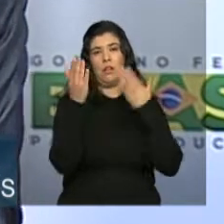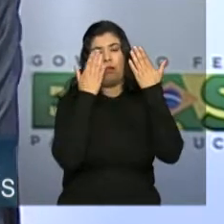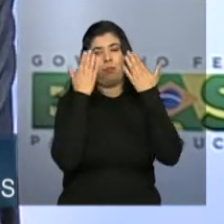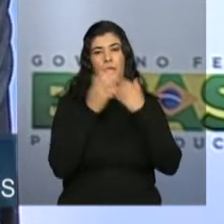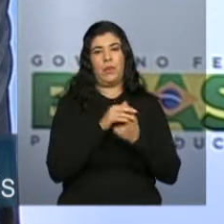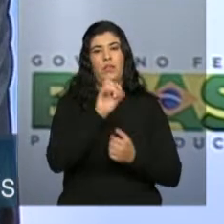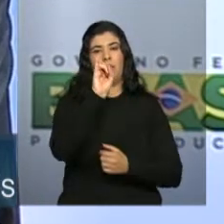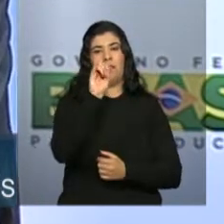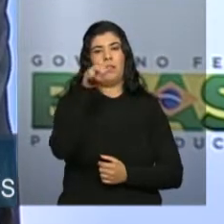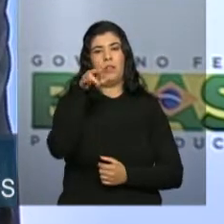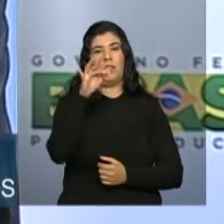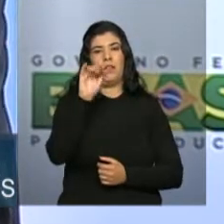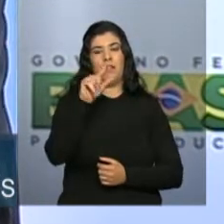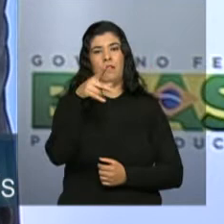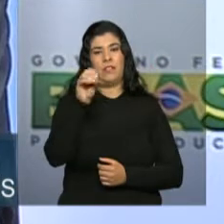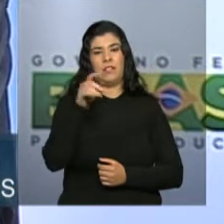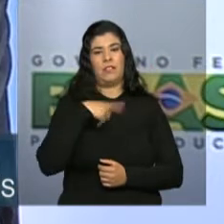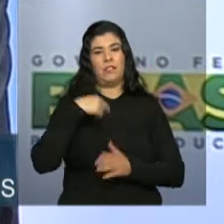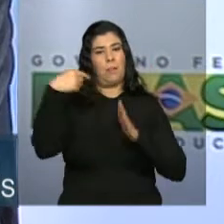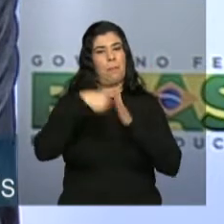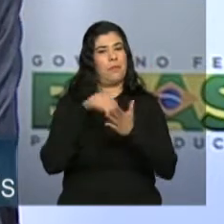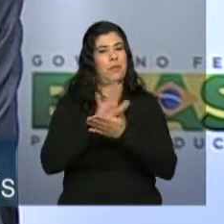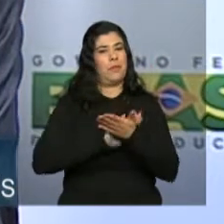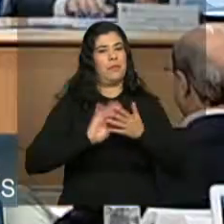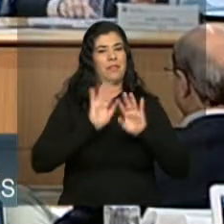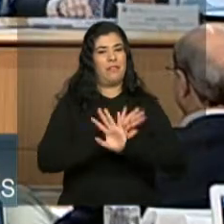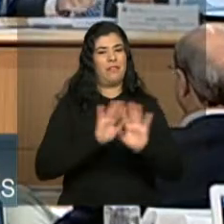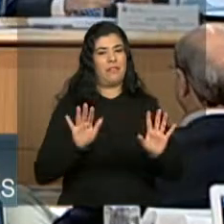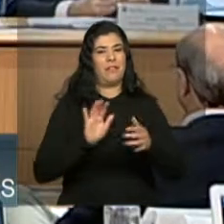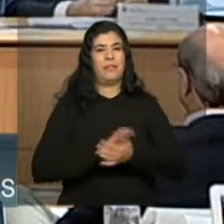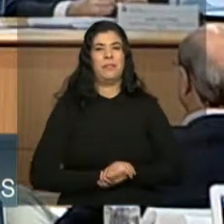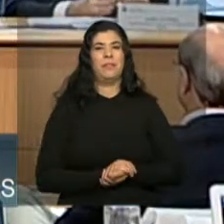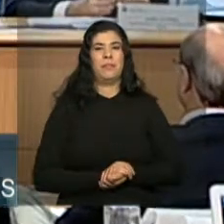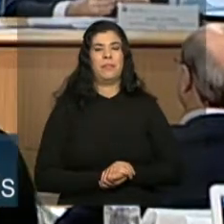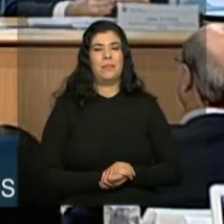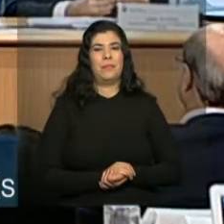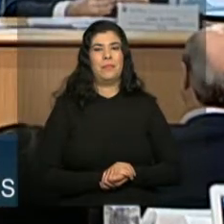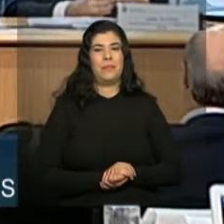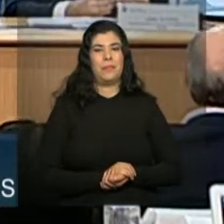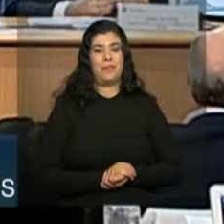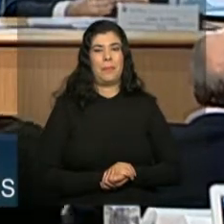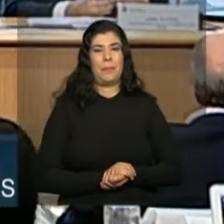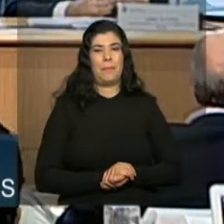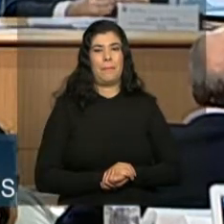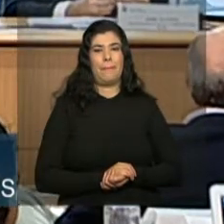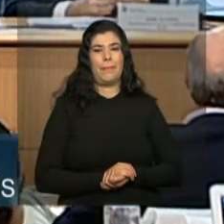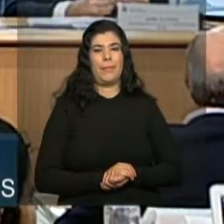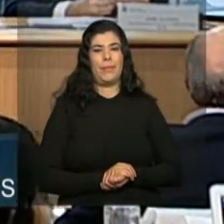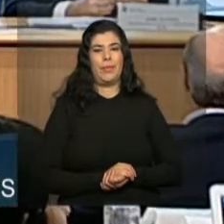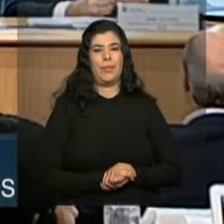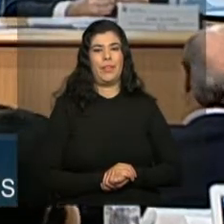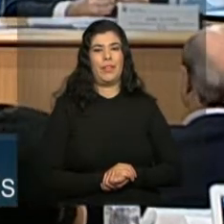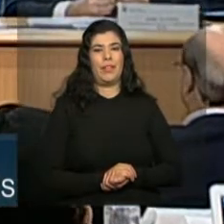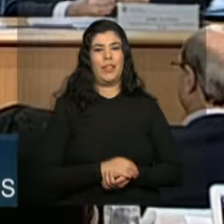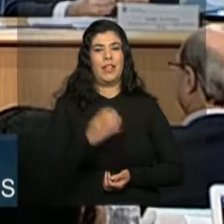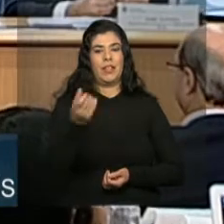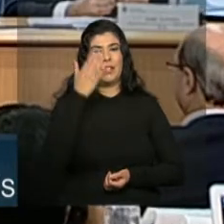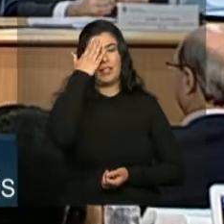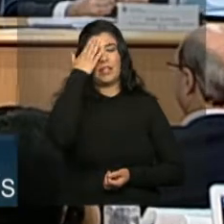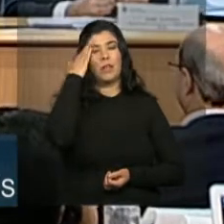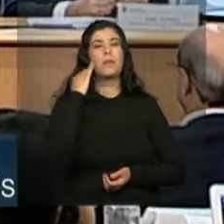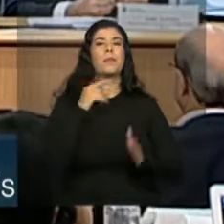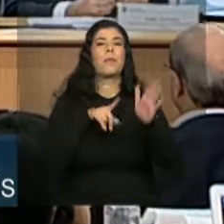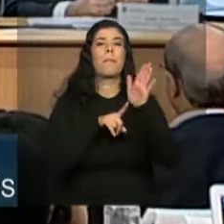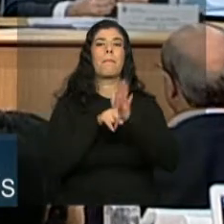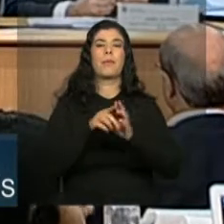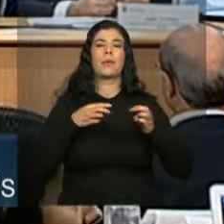é gay só chega não perguntem mais tá bom eu só vou acrescentar uma questão que é importante da